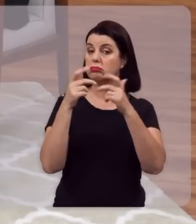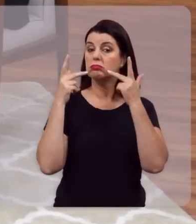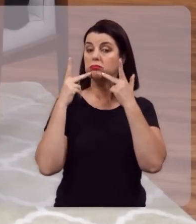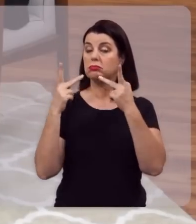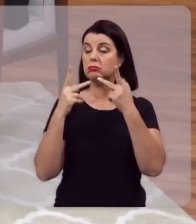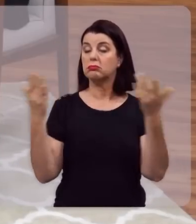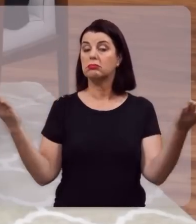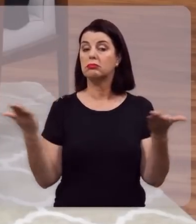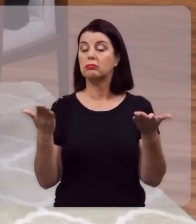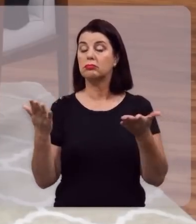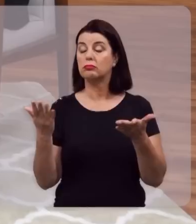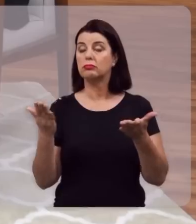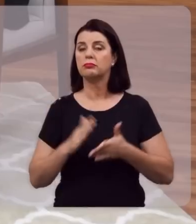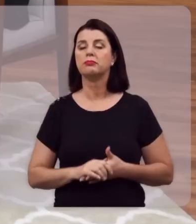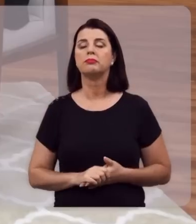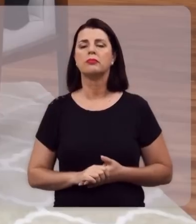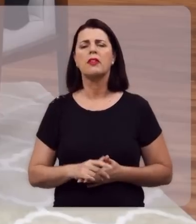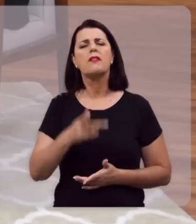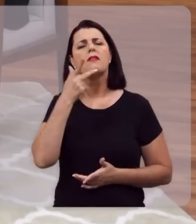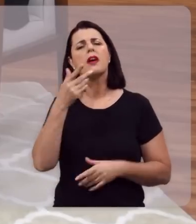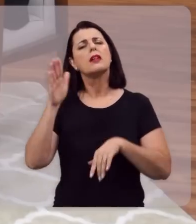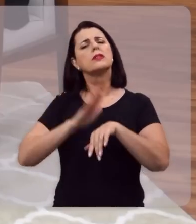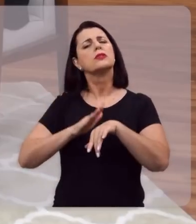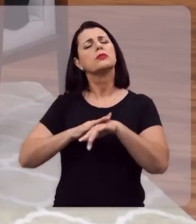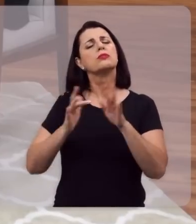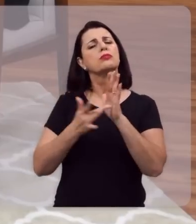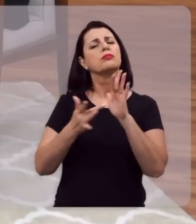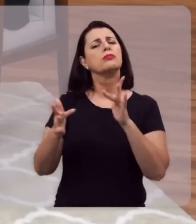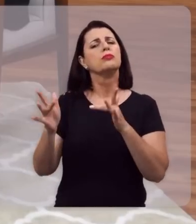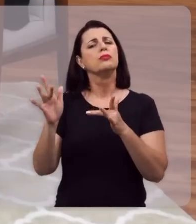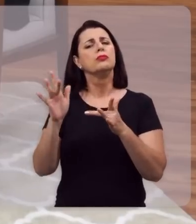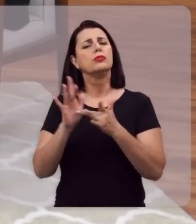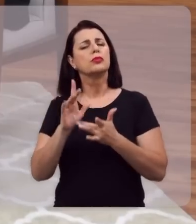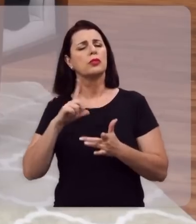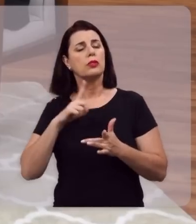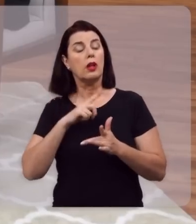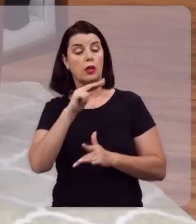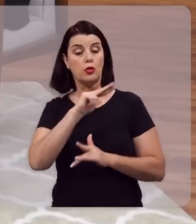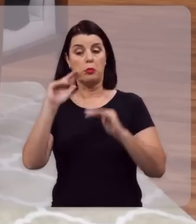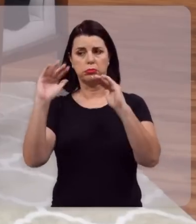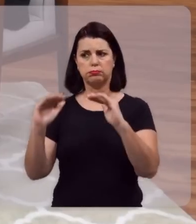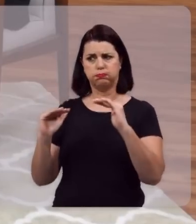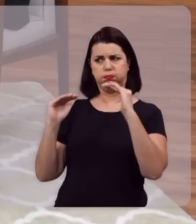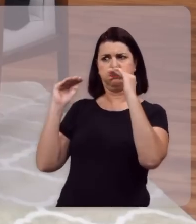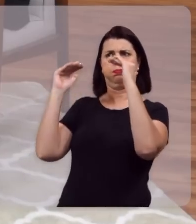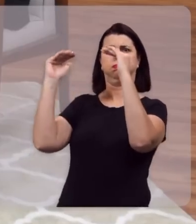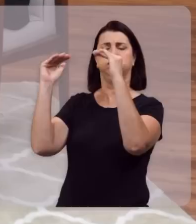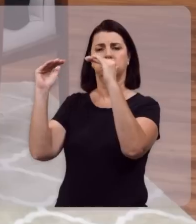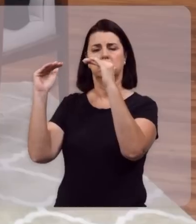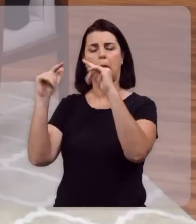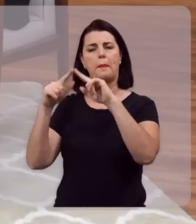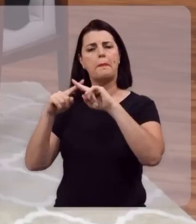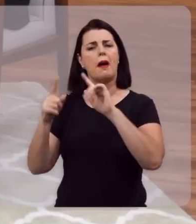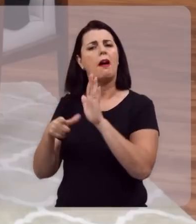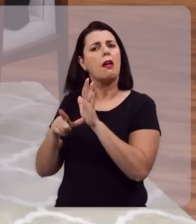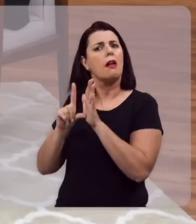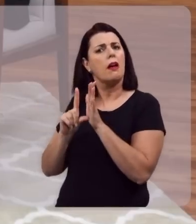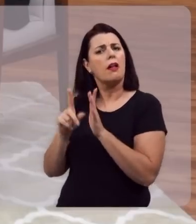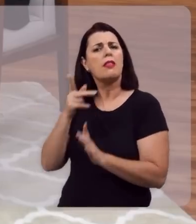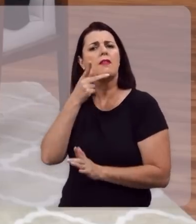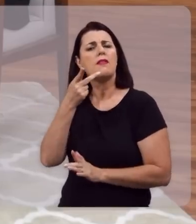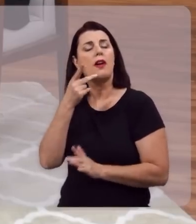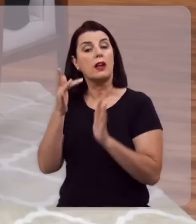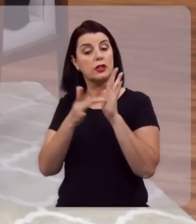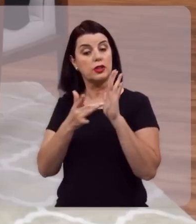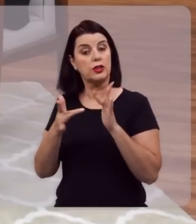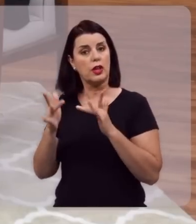para a gente hoje no programa, fala de Jesus ter o seu nome acima de todo nome, mas antes disso fala que o próprio